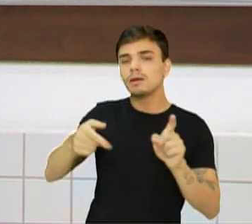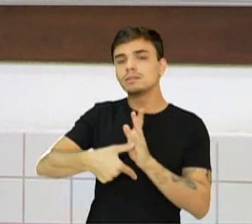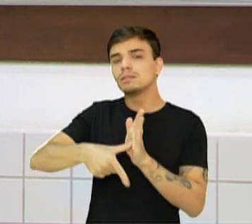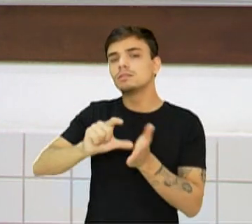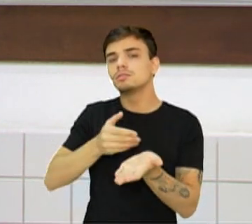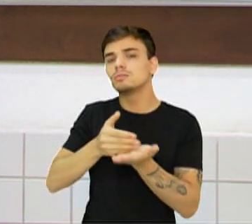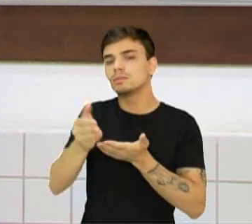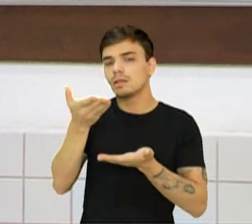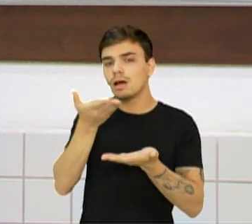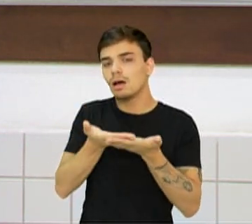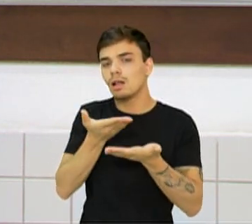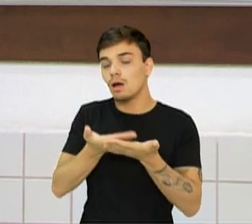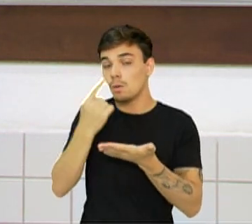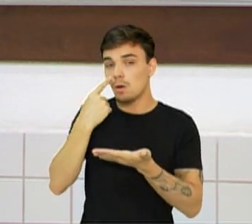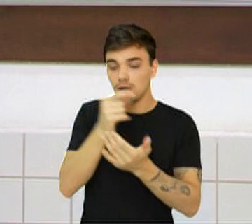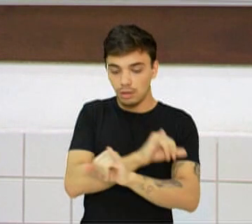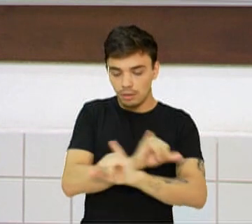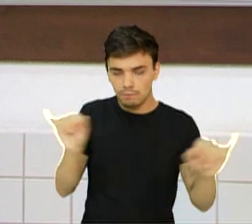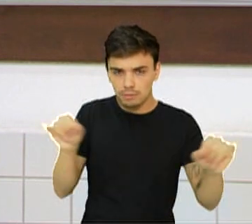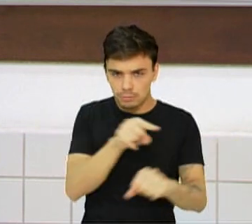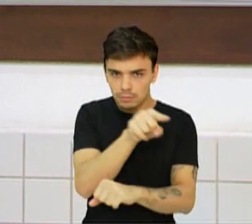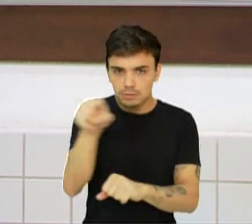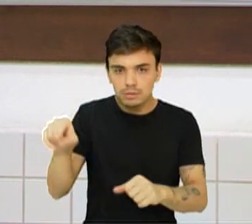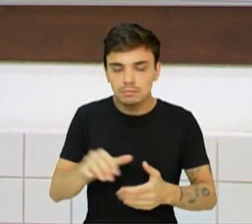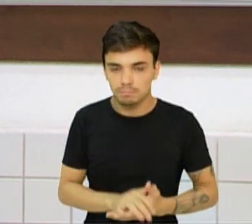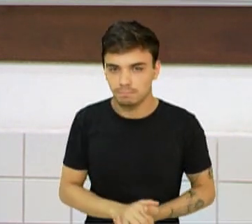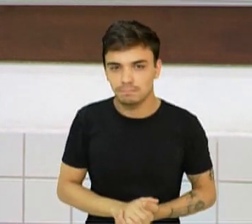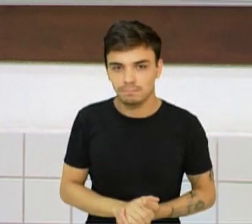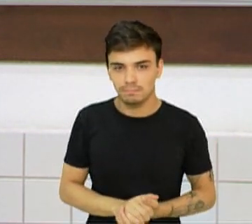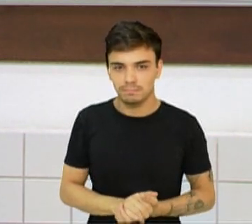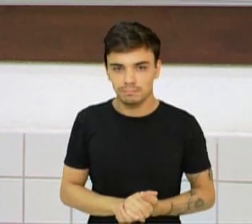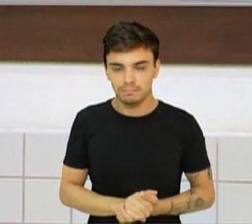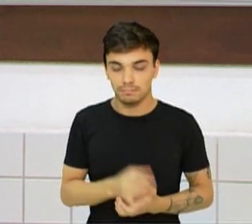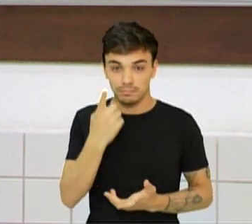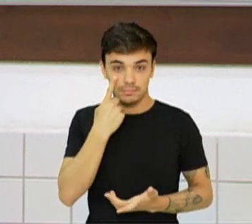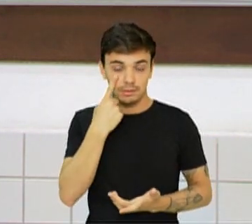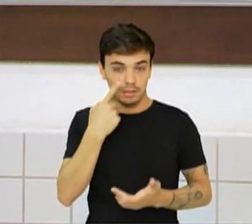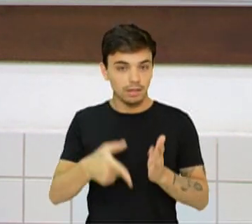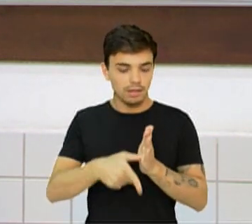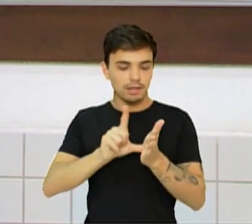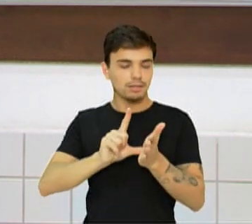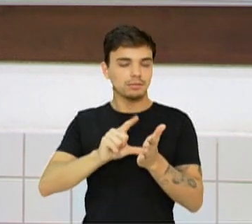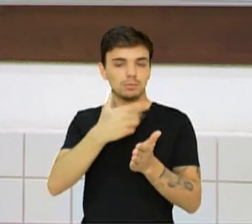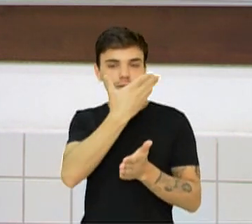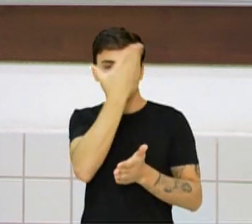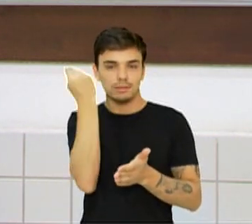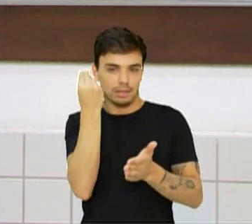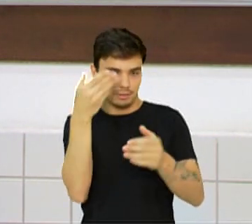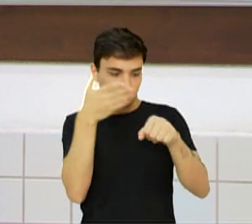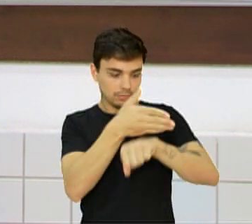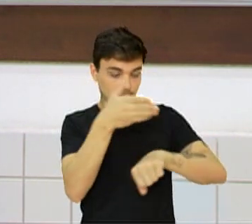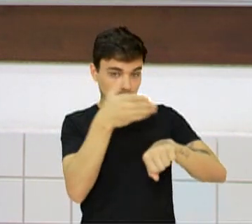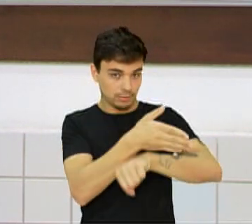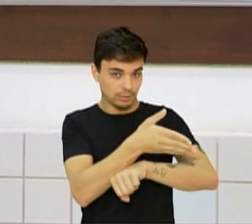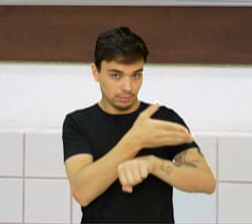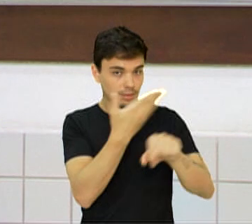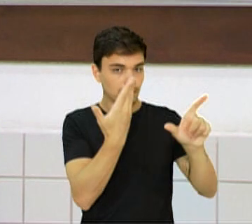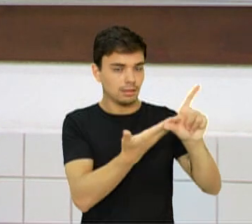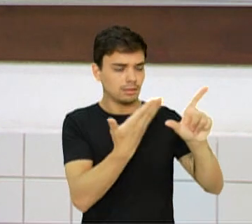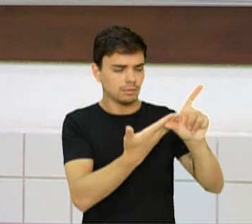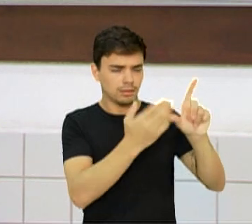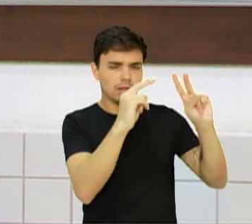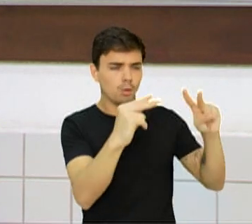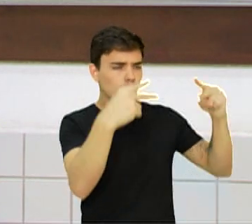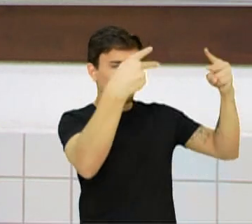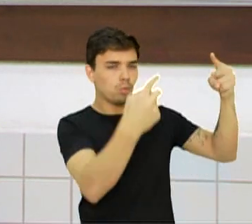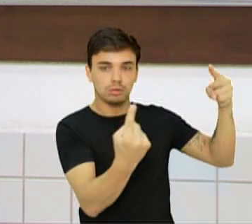começar a aula, deixa eu dar um recado para vocês, hein? Olha, não esquece de acessar o Classroom, clicar no primeiro link